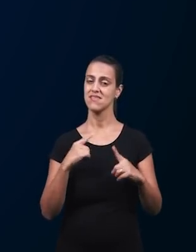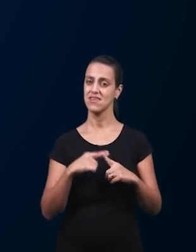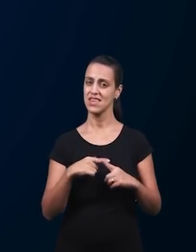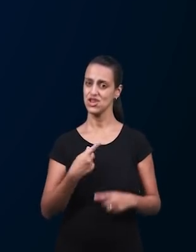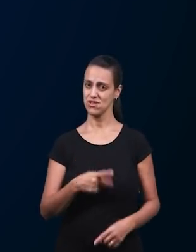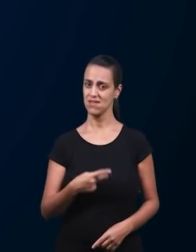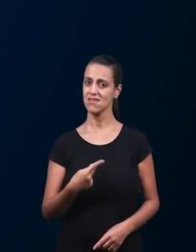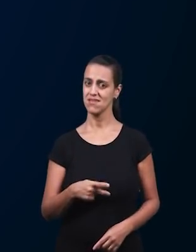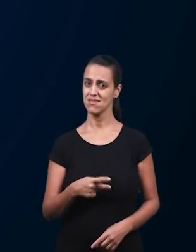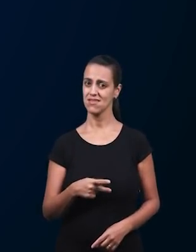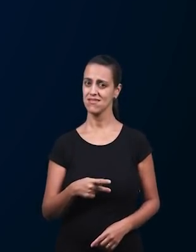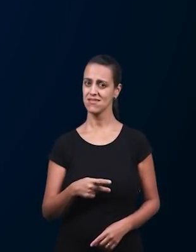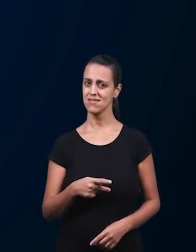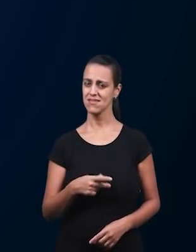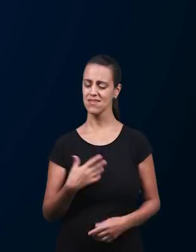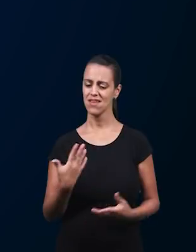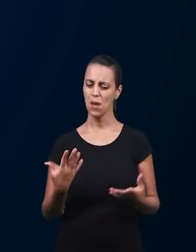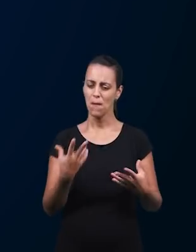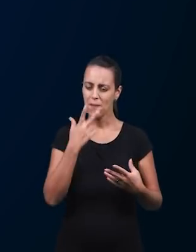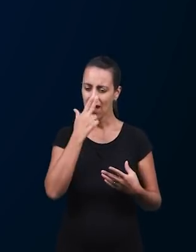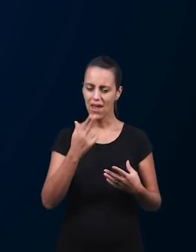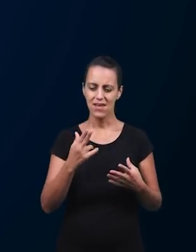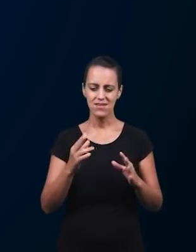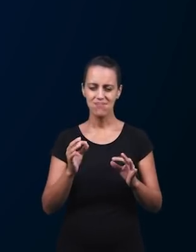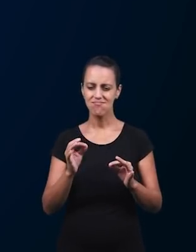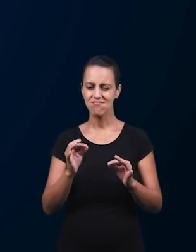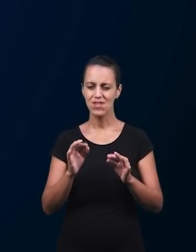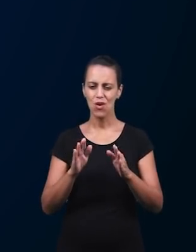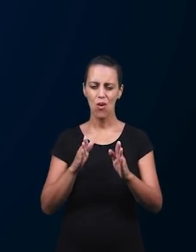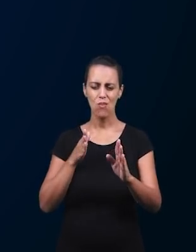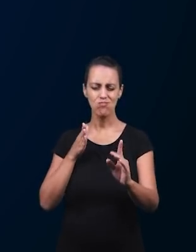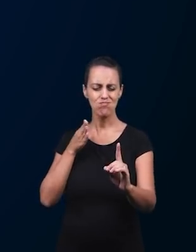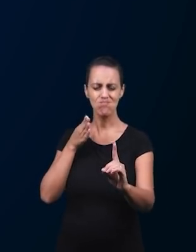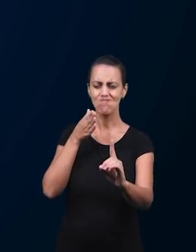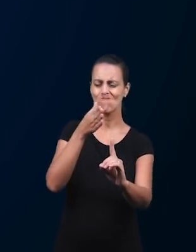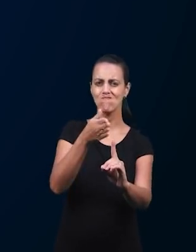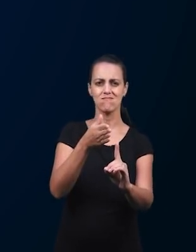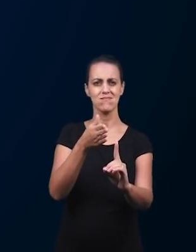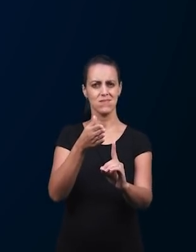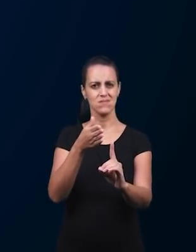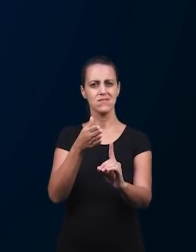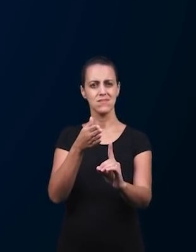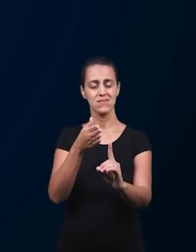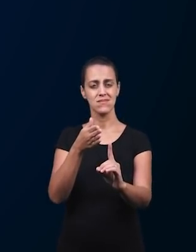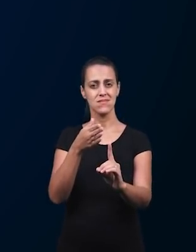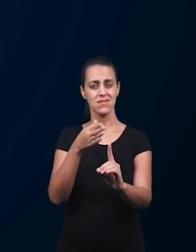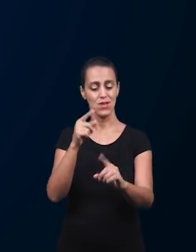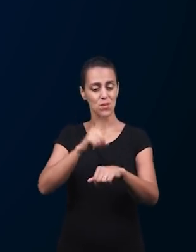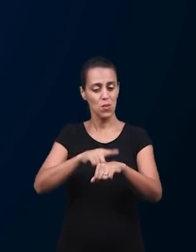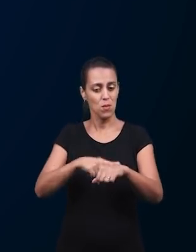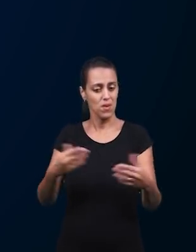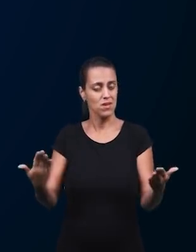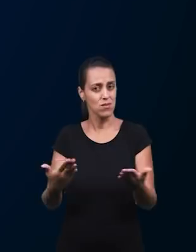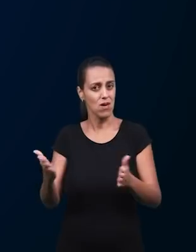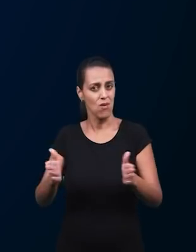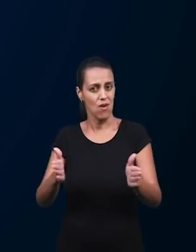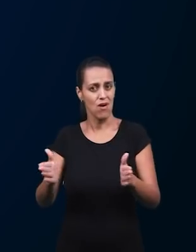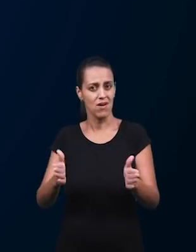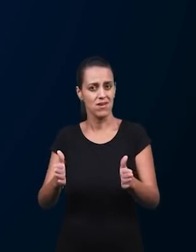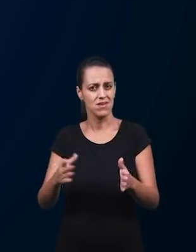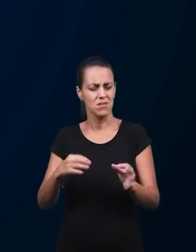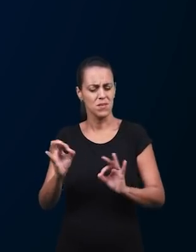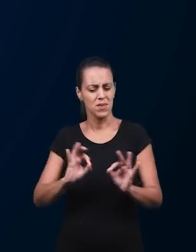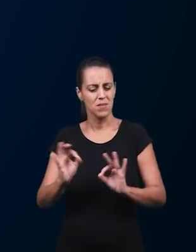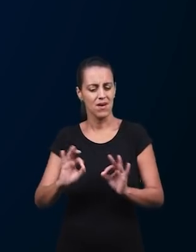tem nos norteado, neste momento a qual nós estamos vivendo, nos preparando para o